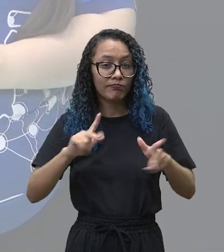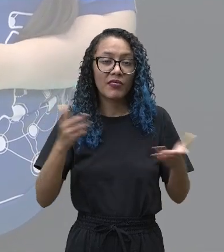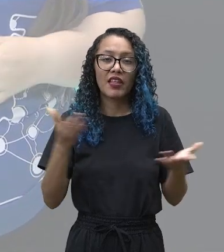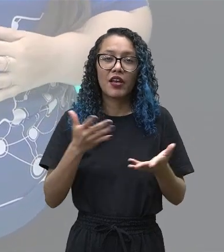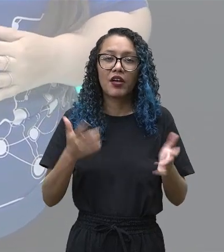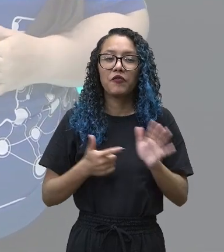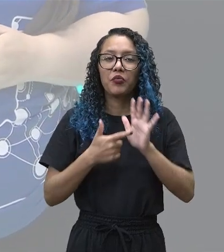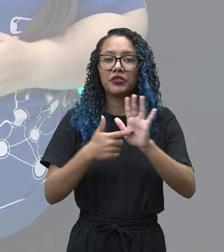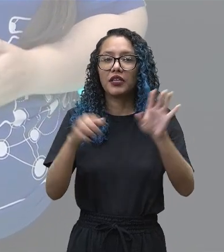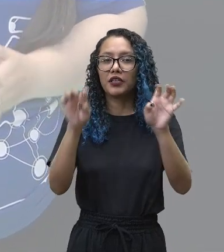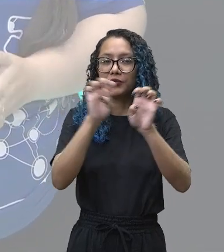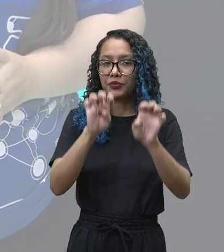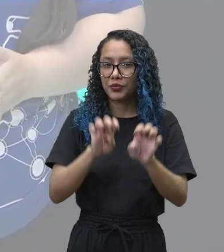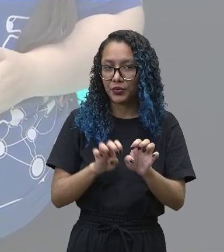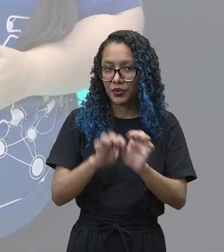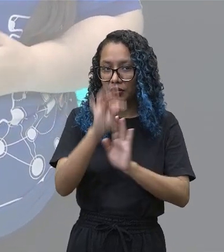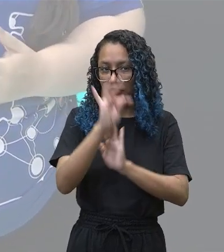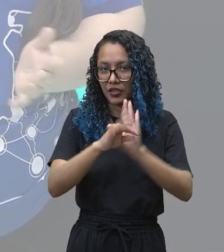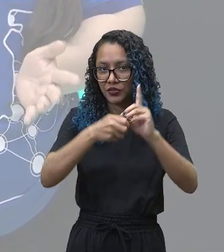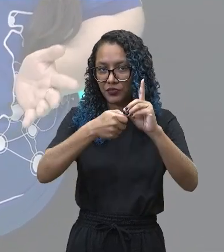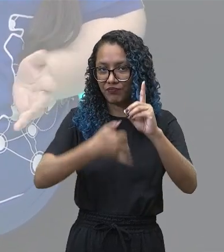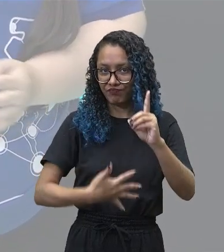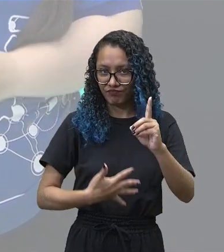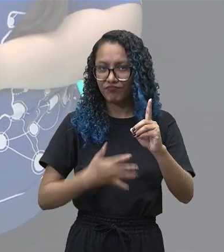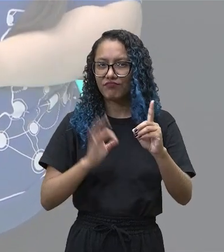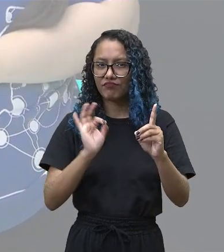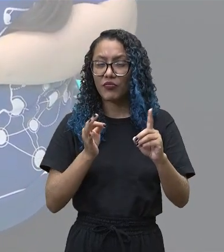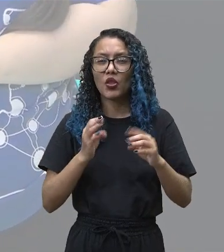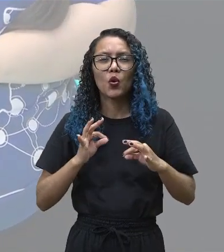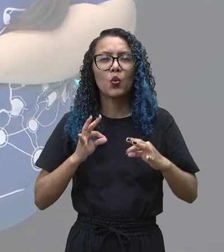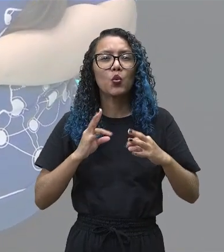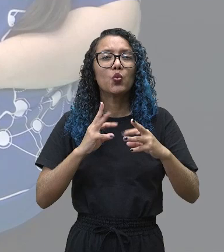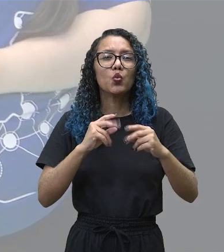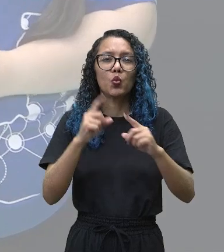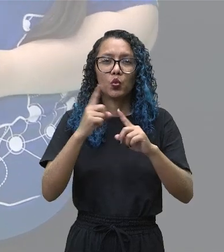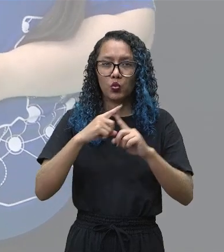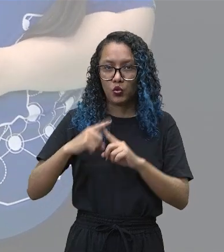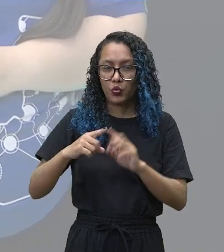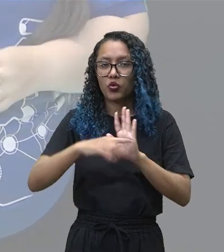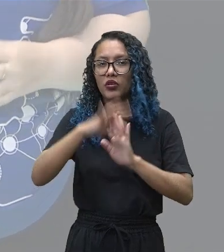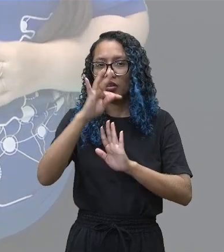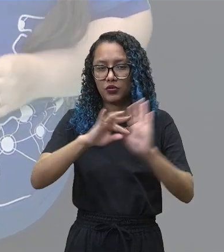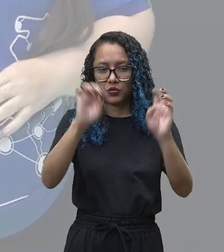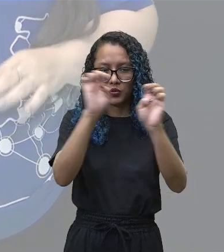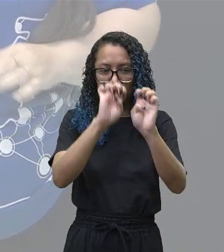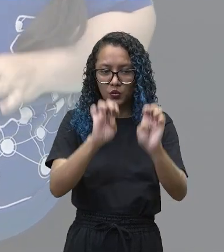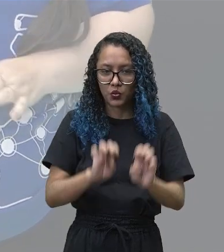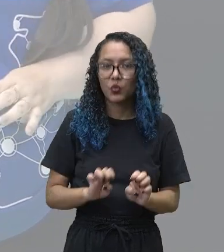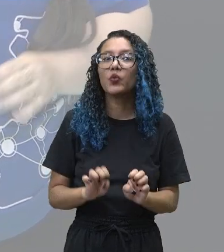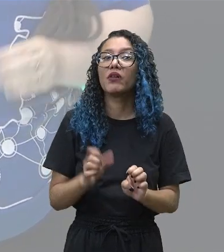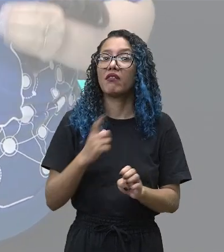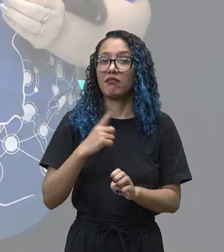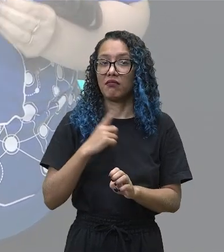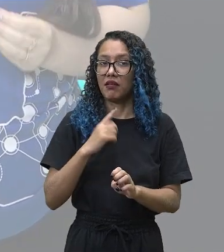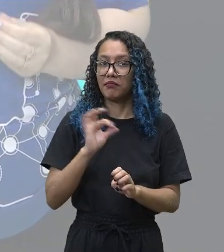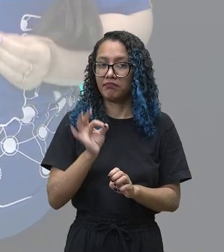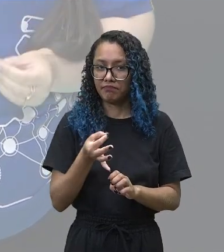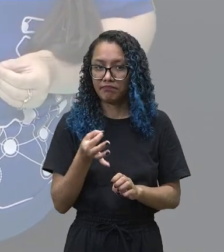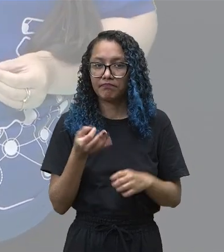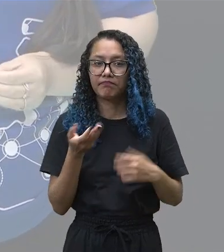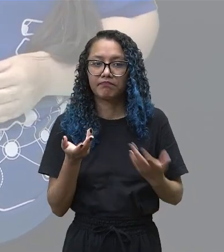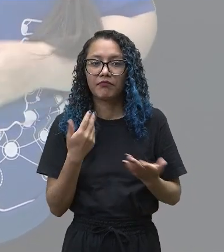um texto descriptivo. Então, todo texto possui uma estrutura, né? Então, apesar de que